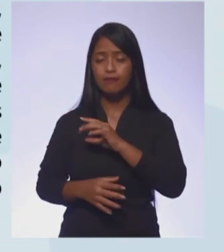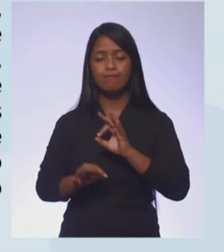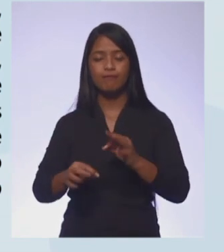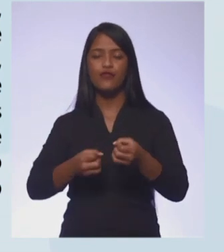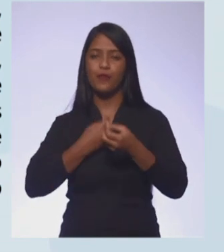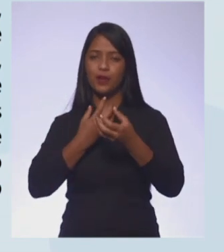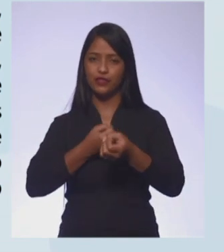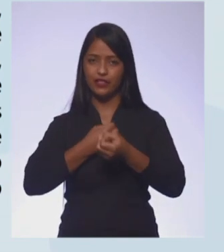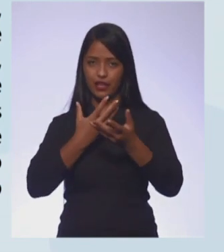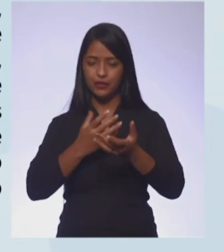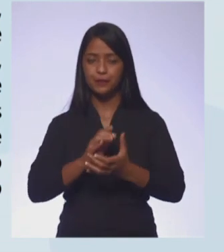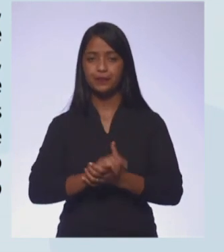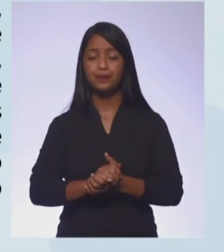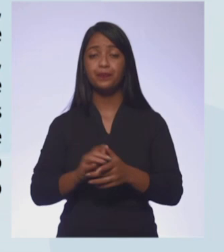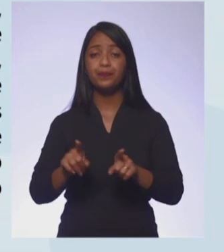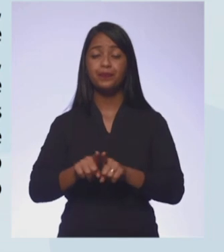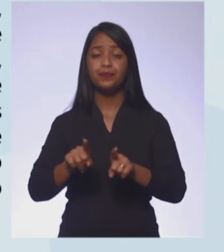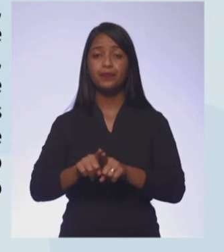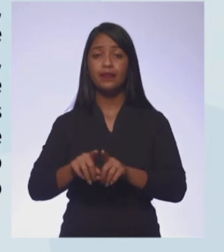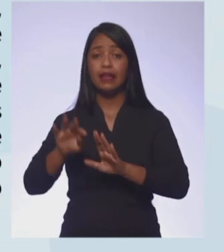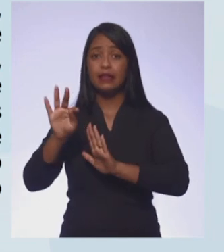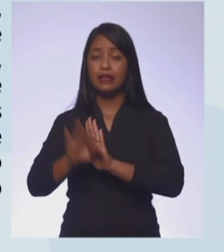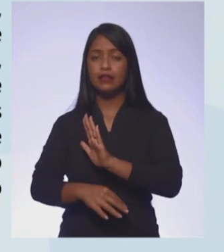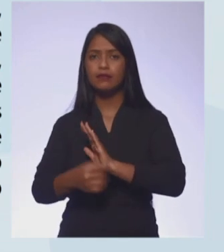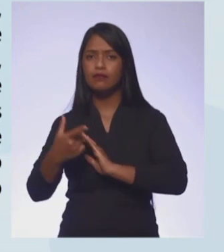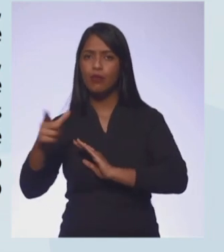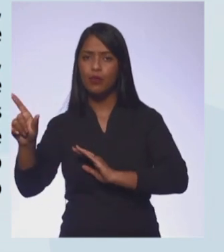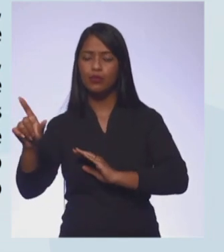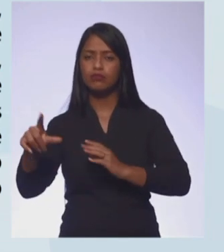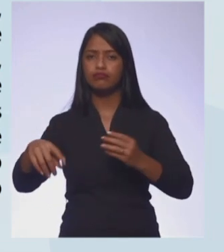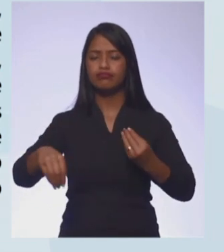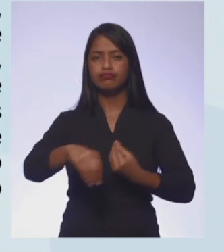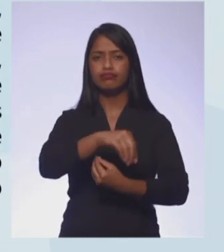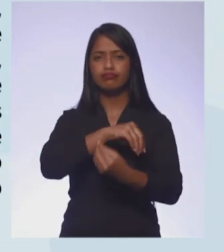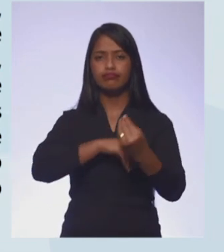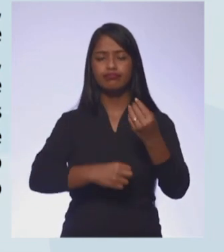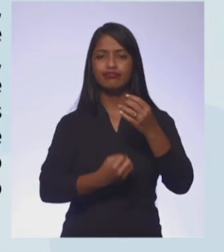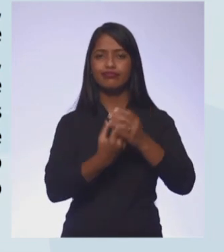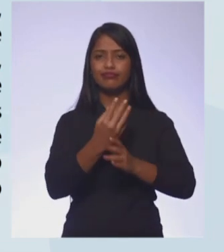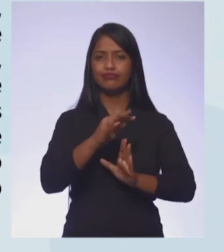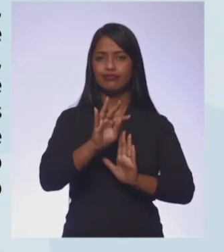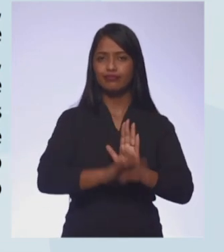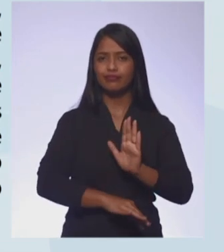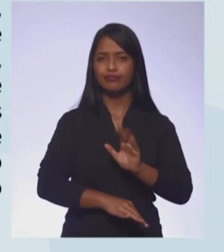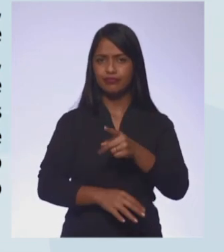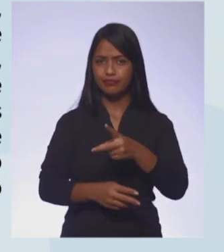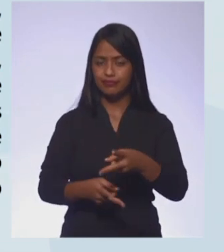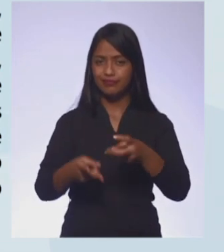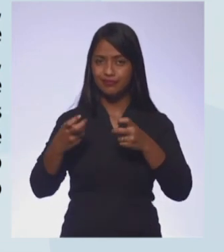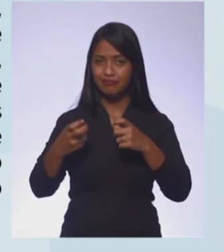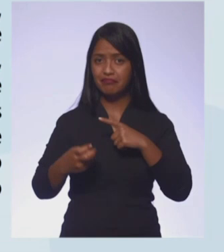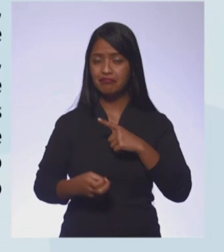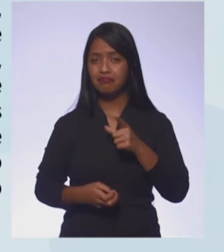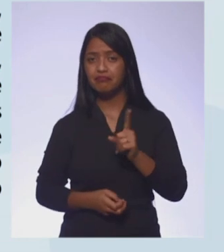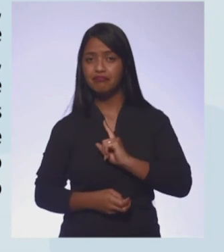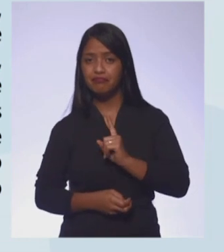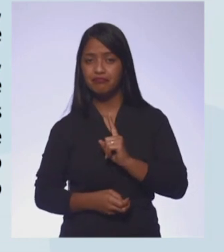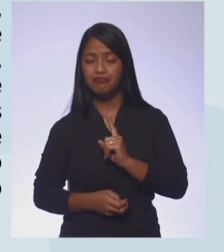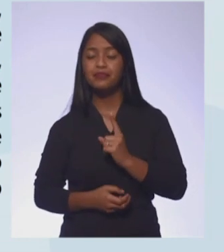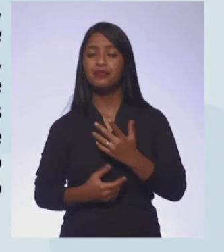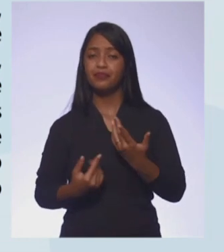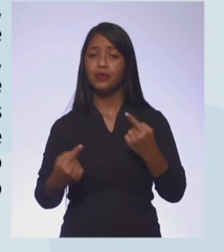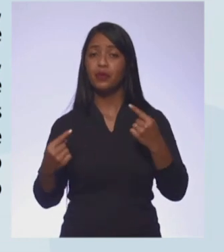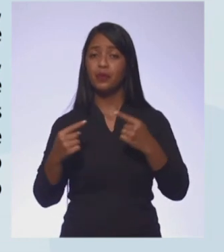né? E intertextualidade, se você enxerga nesse texto outras vozes, né, relacionadas